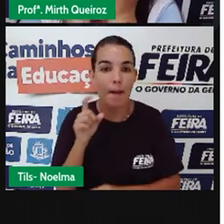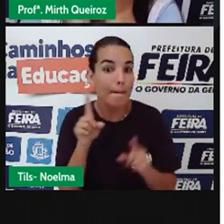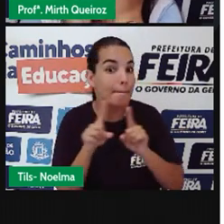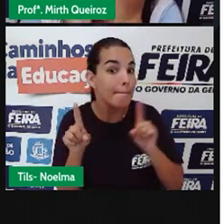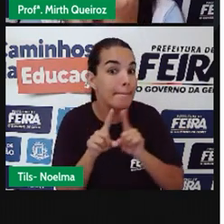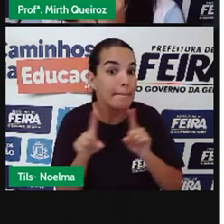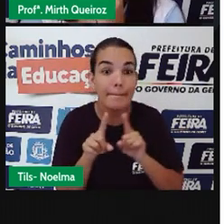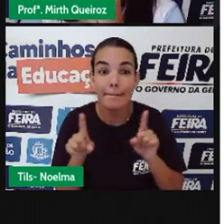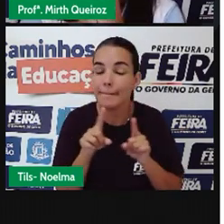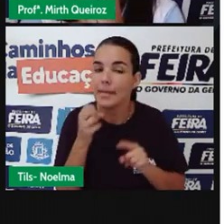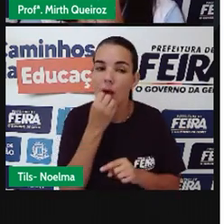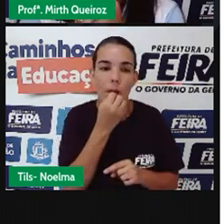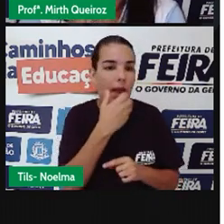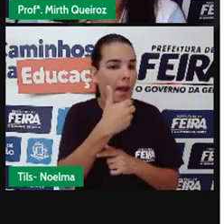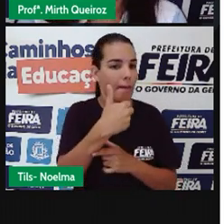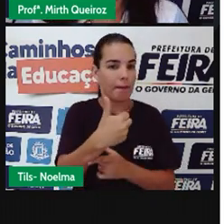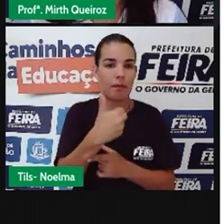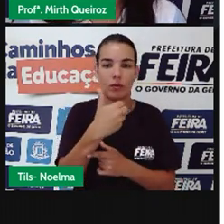também